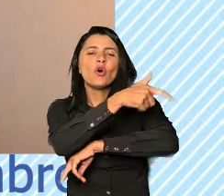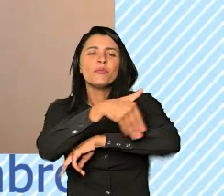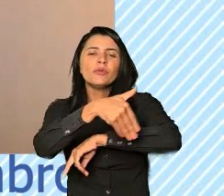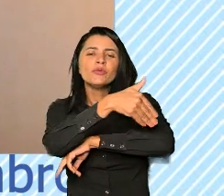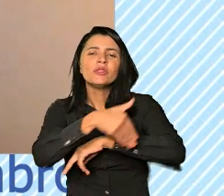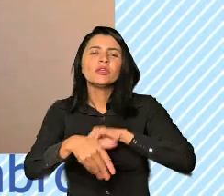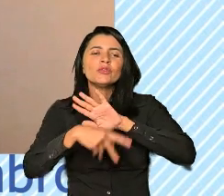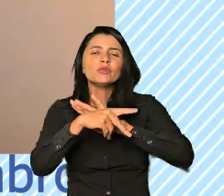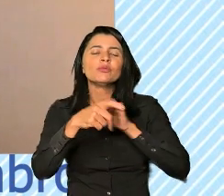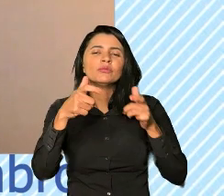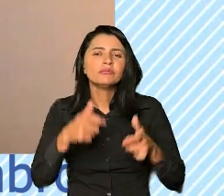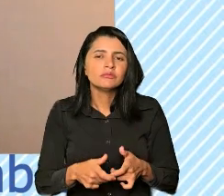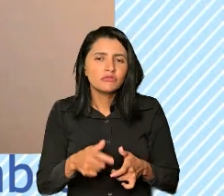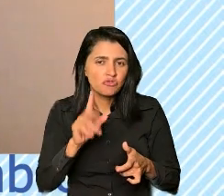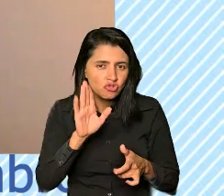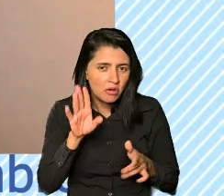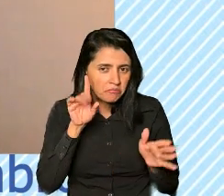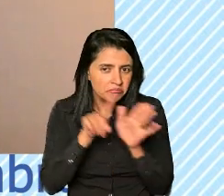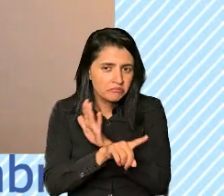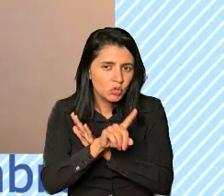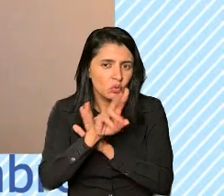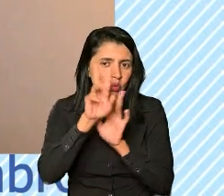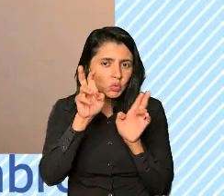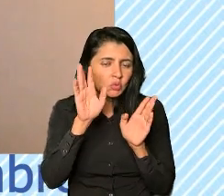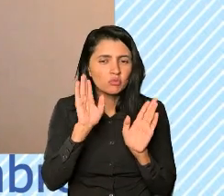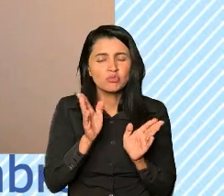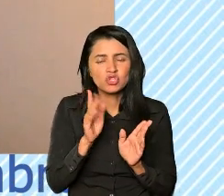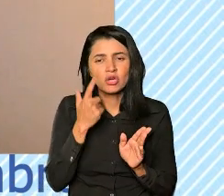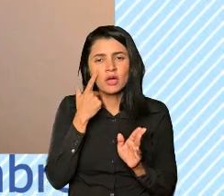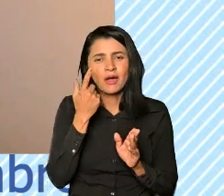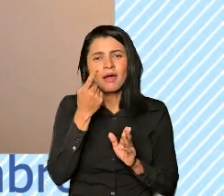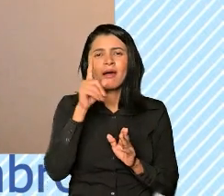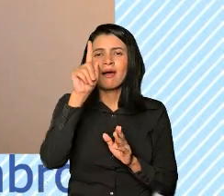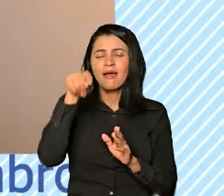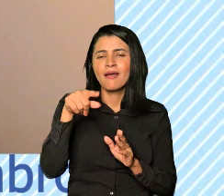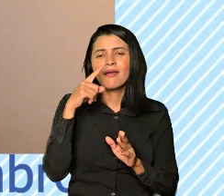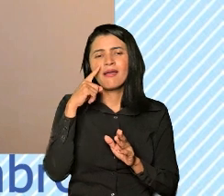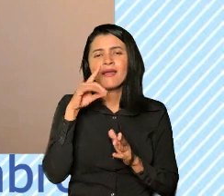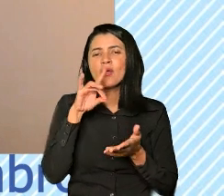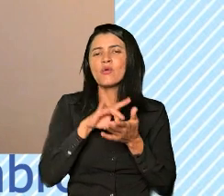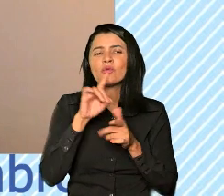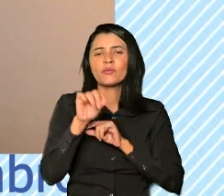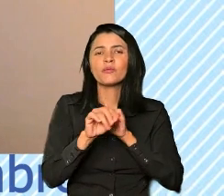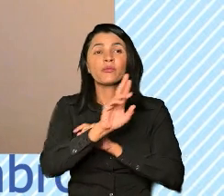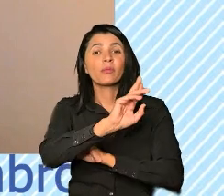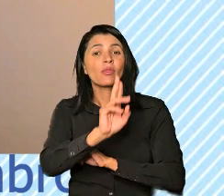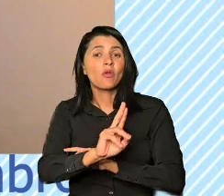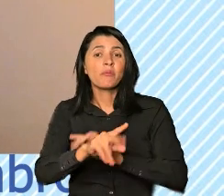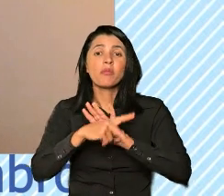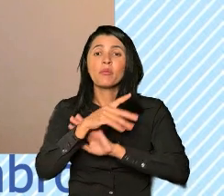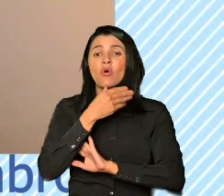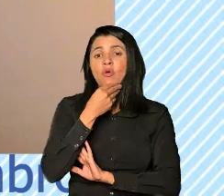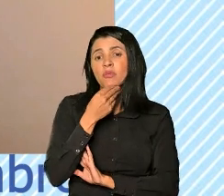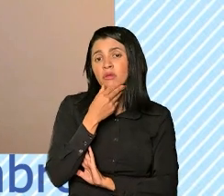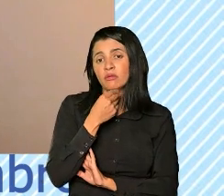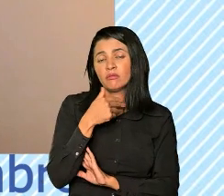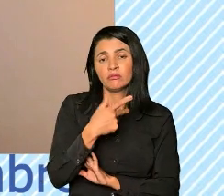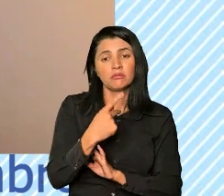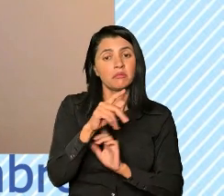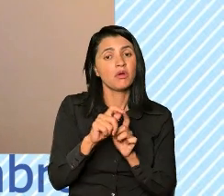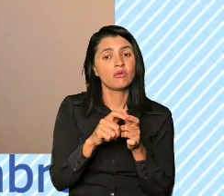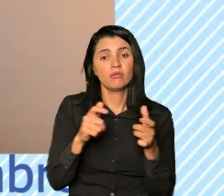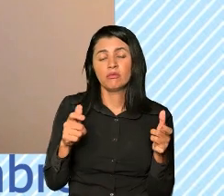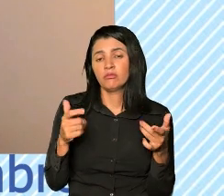públicos. Alguém já se perguntou sobre isso, né? São eminentemente nomes masculinos,